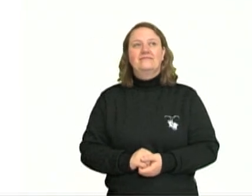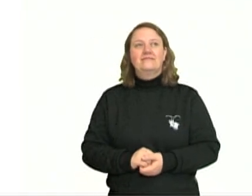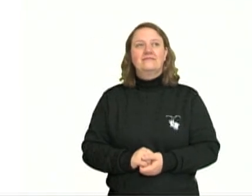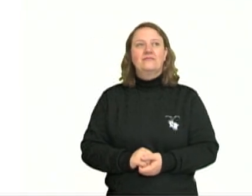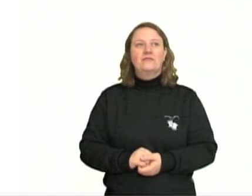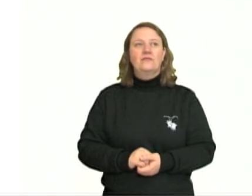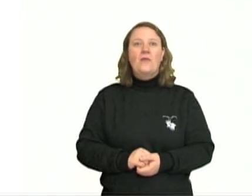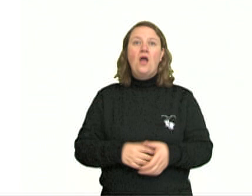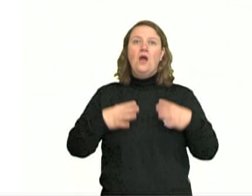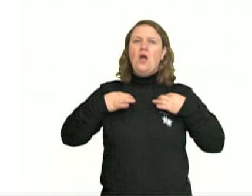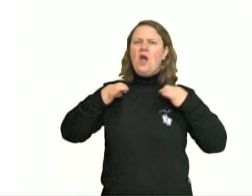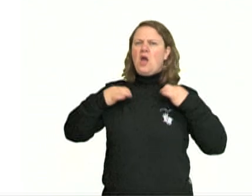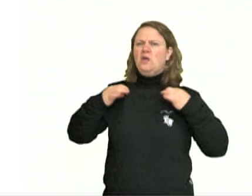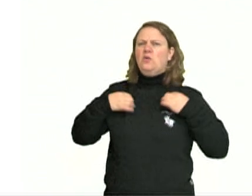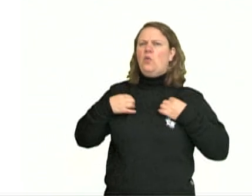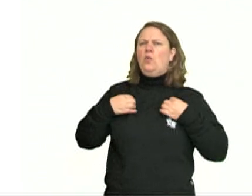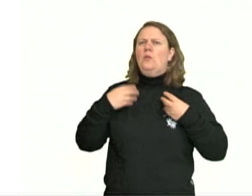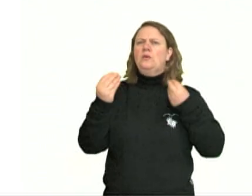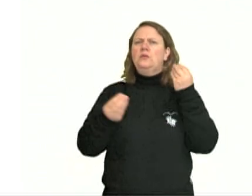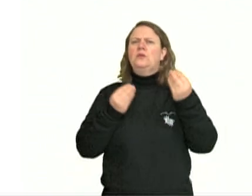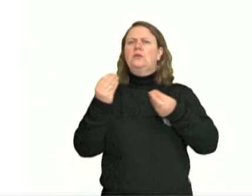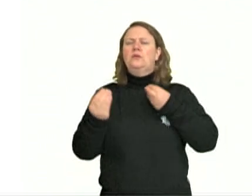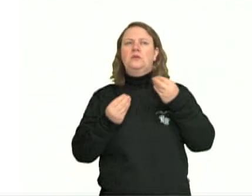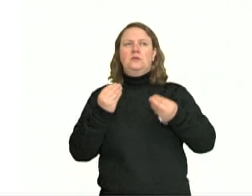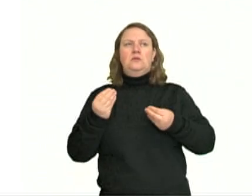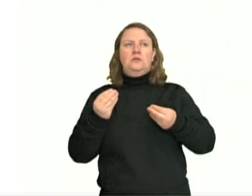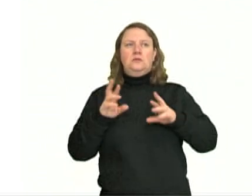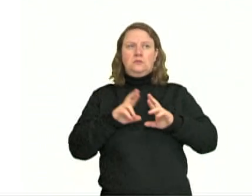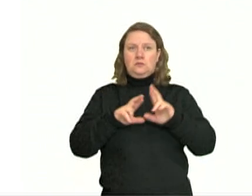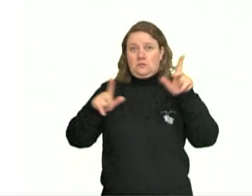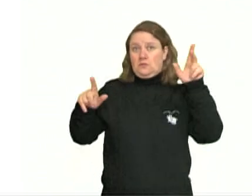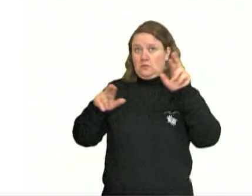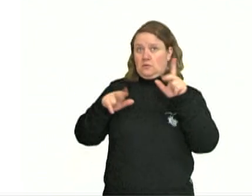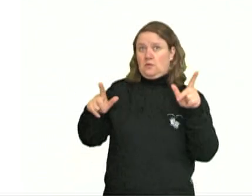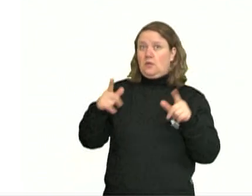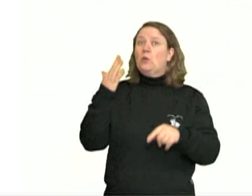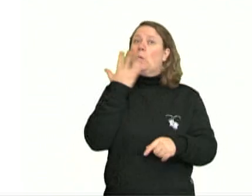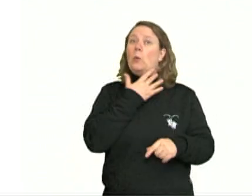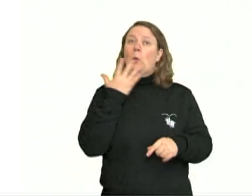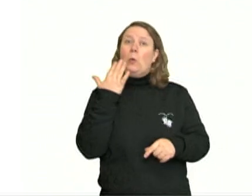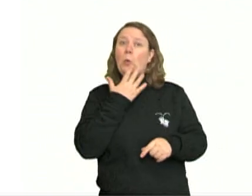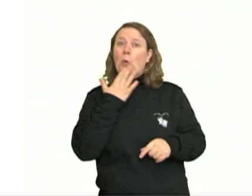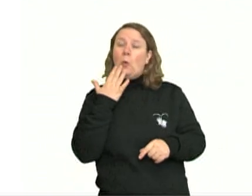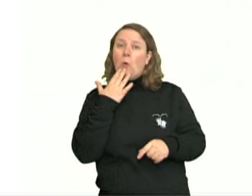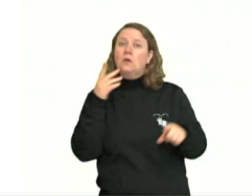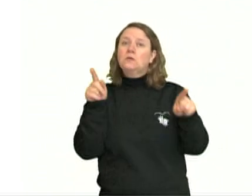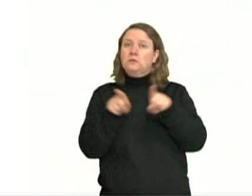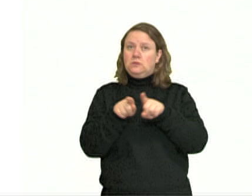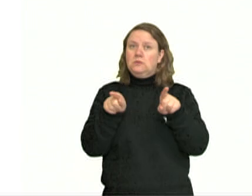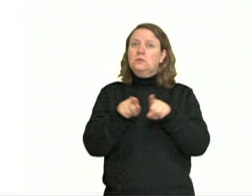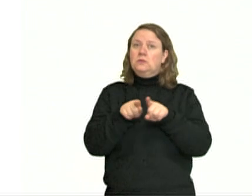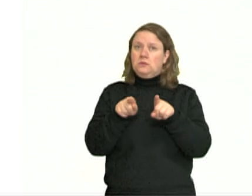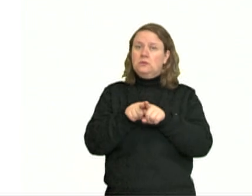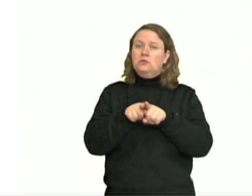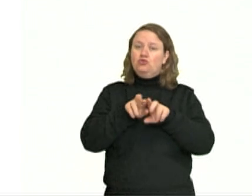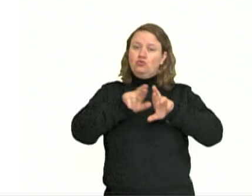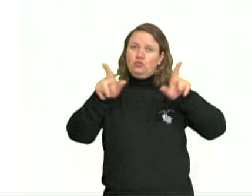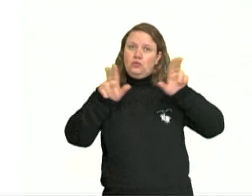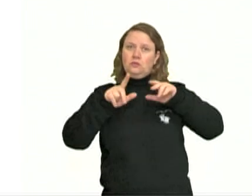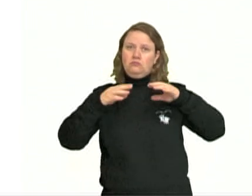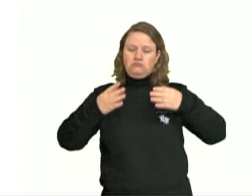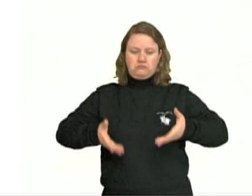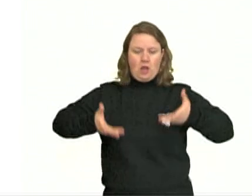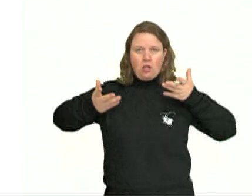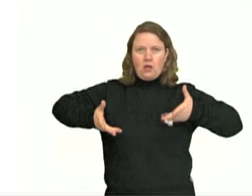As vestimentas. As vestimentas, então, elas são diferenciadas por cores também. Então, é uma vestimenta leve, um